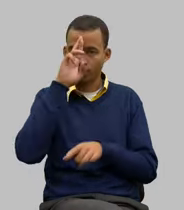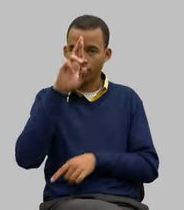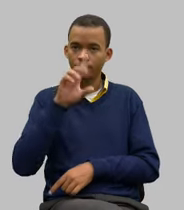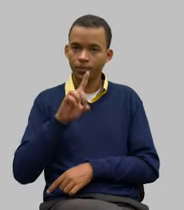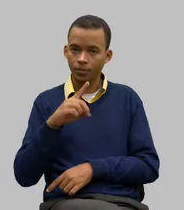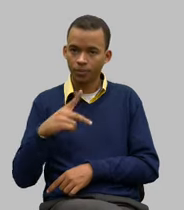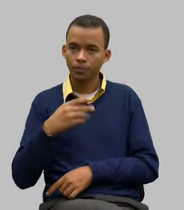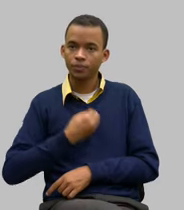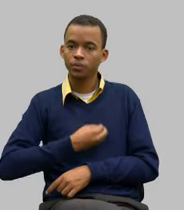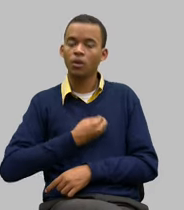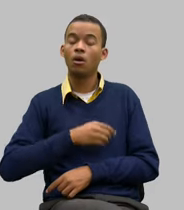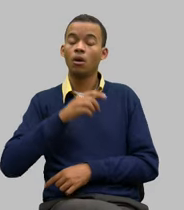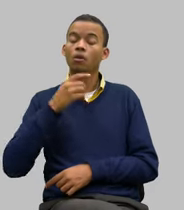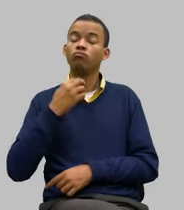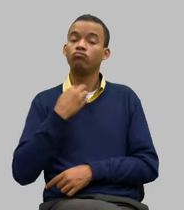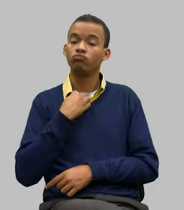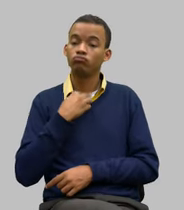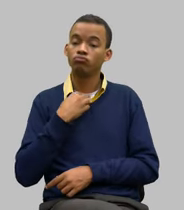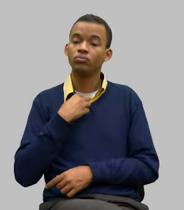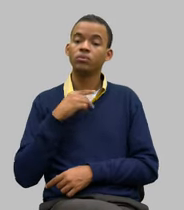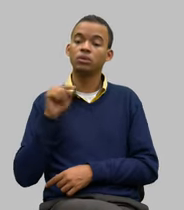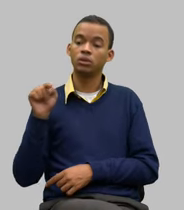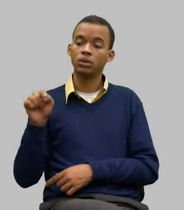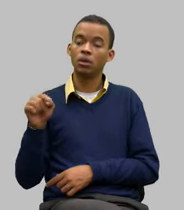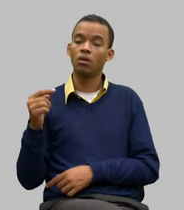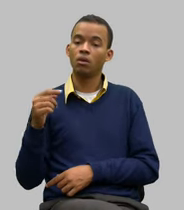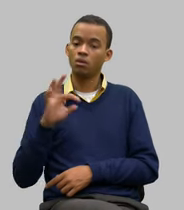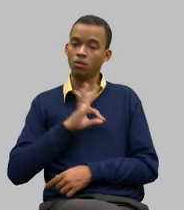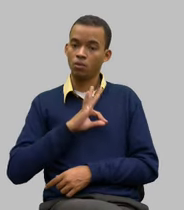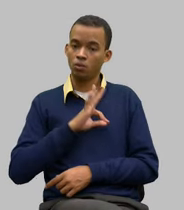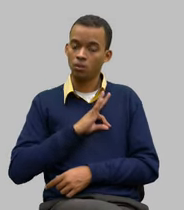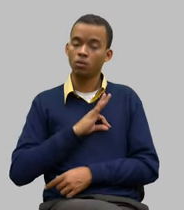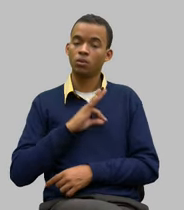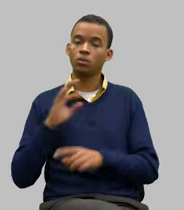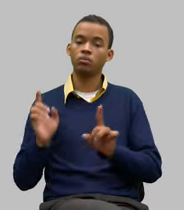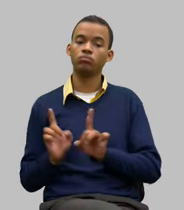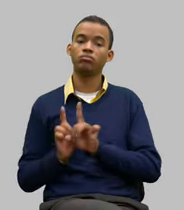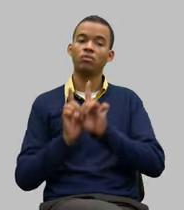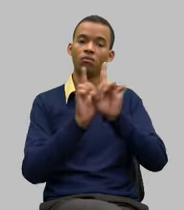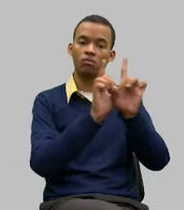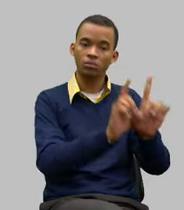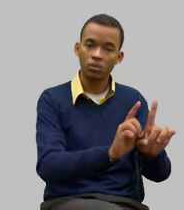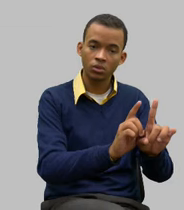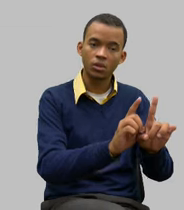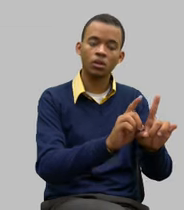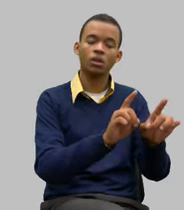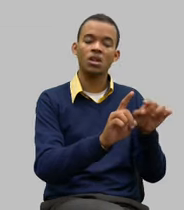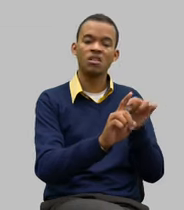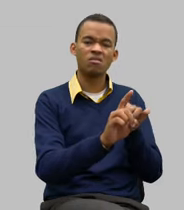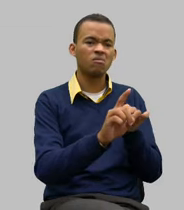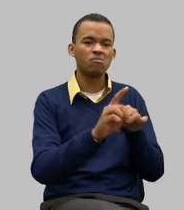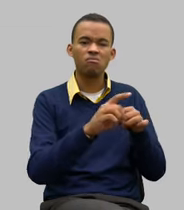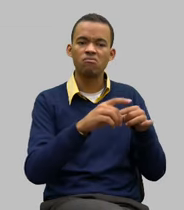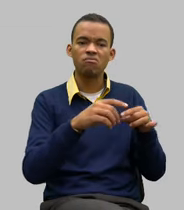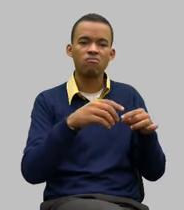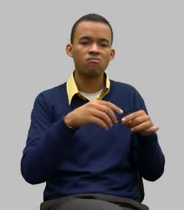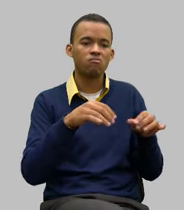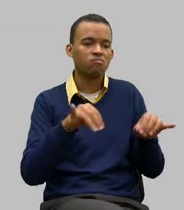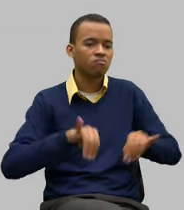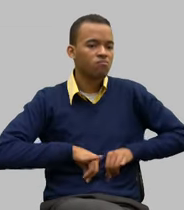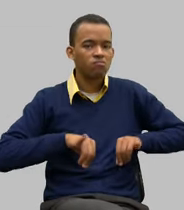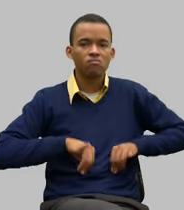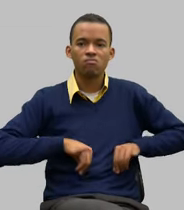não não deixa o policial penal fazer uma escolta que venha colocar ele numa condição subumana nós já tivemos uma denúncia aqui falar